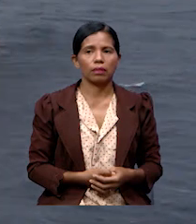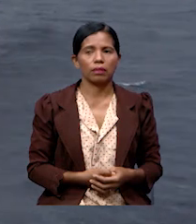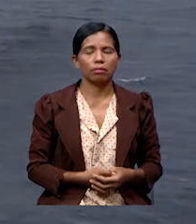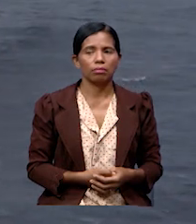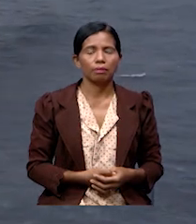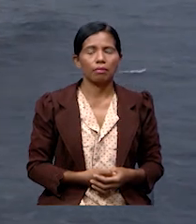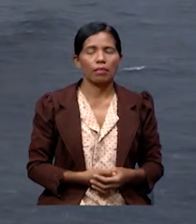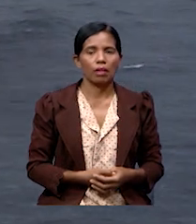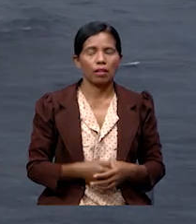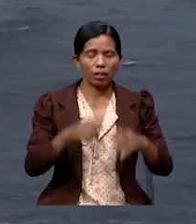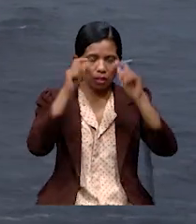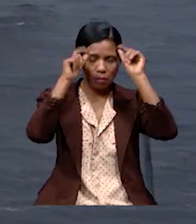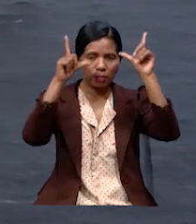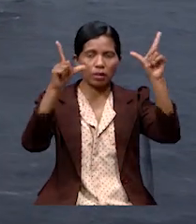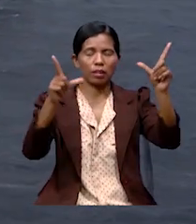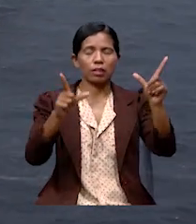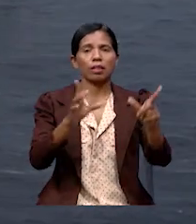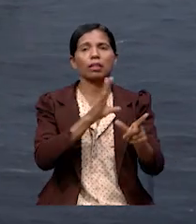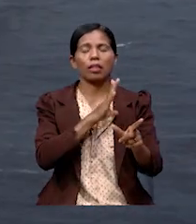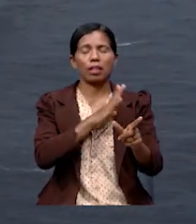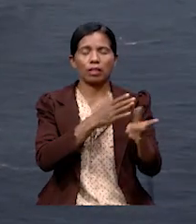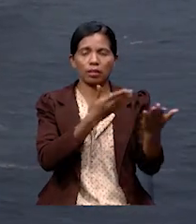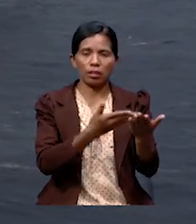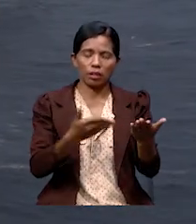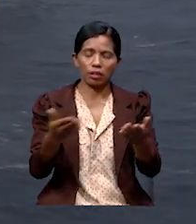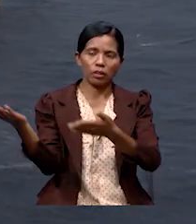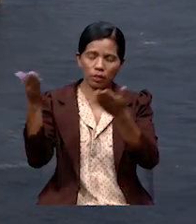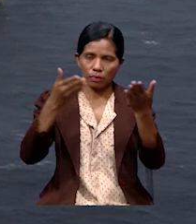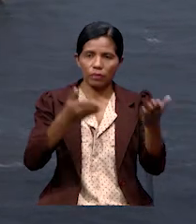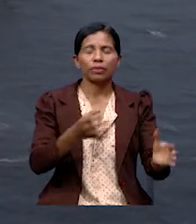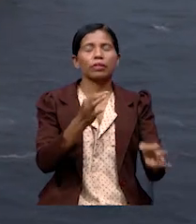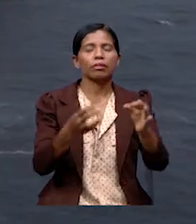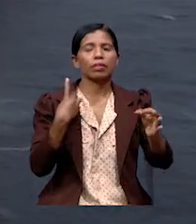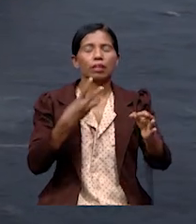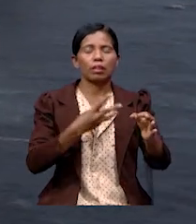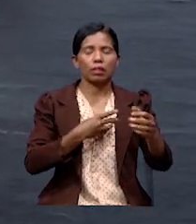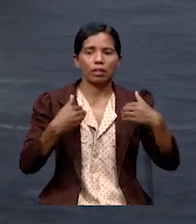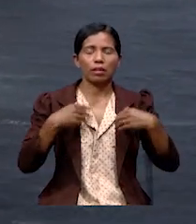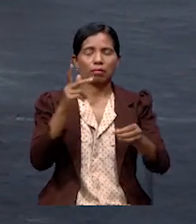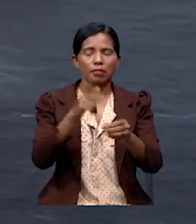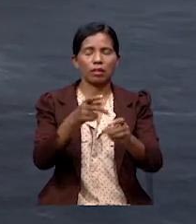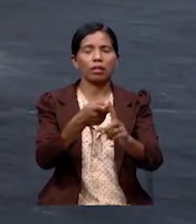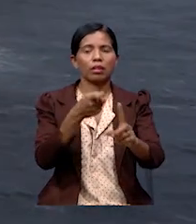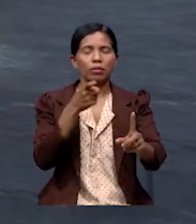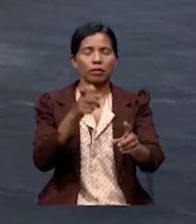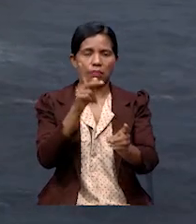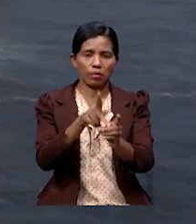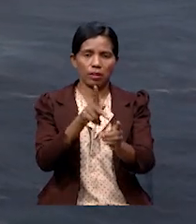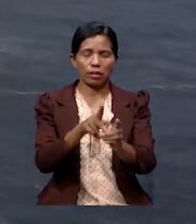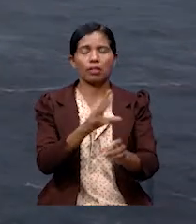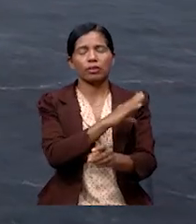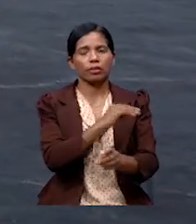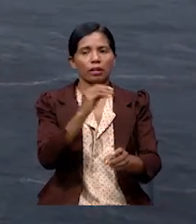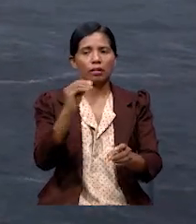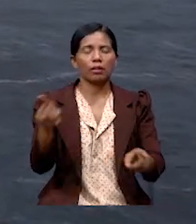Timor-Leste se dependência basa-se na importação, mas que só em minerais não retam rendimento do setor minerais, no dar